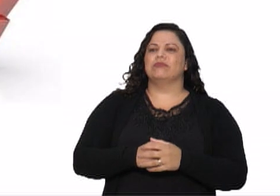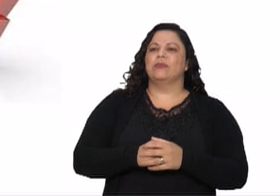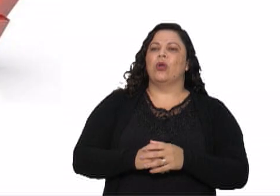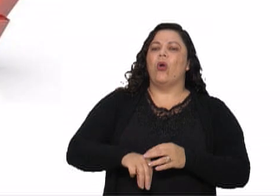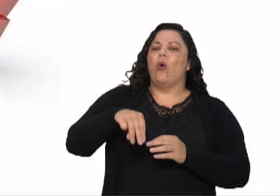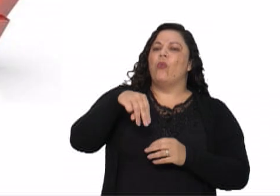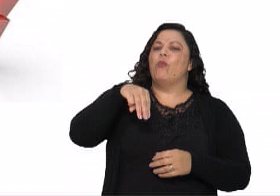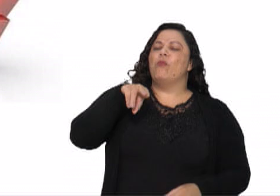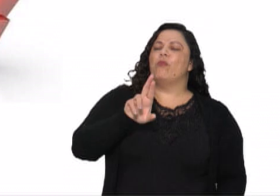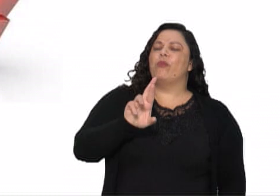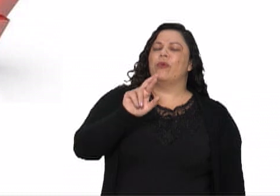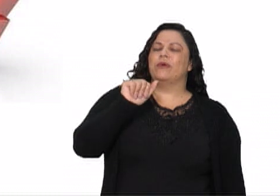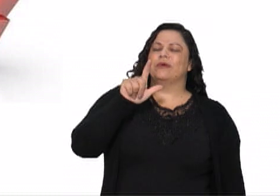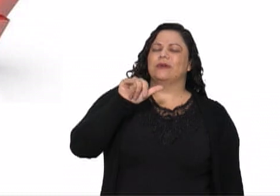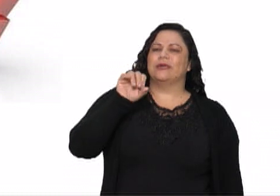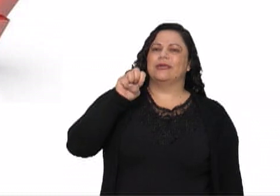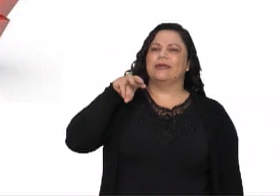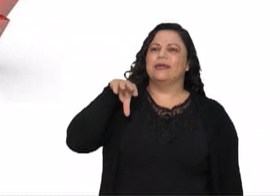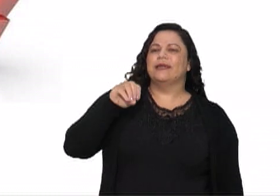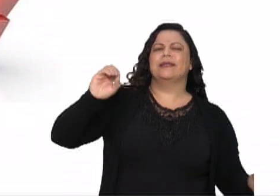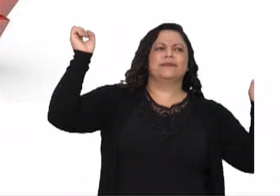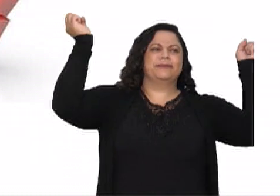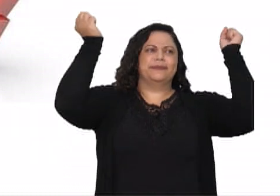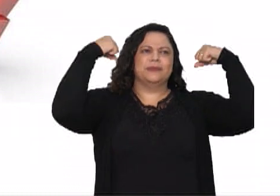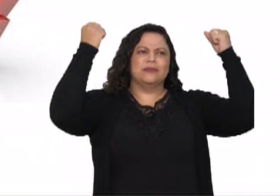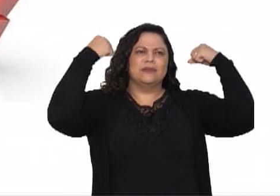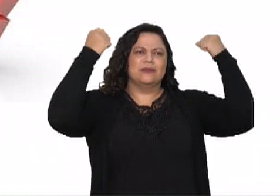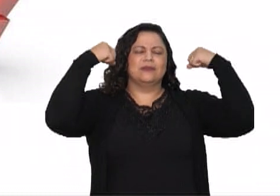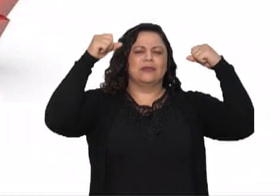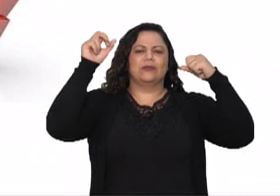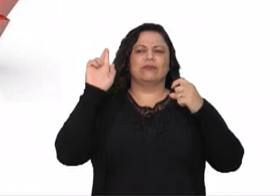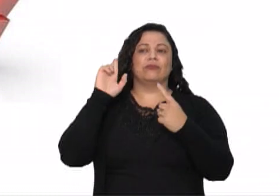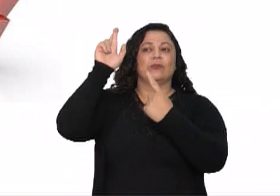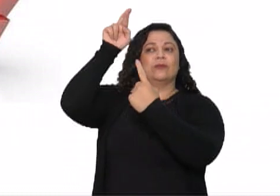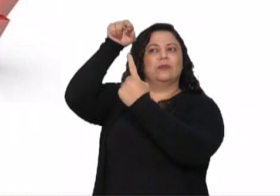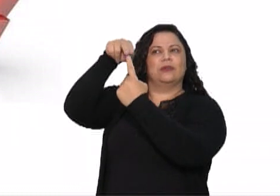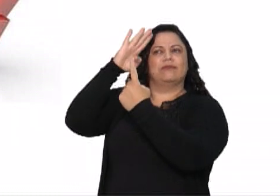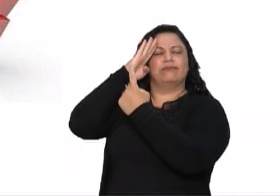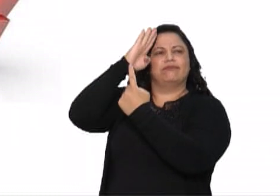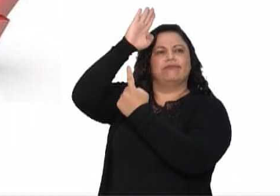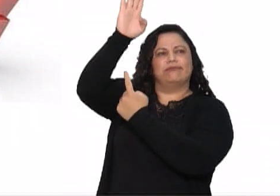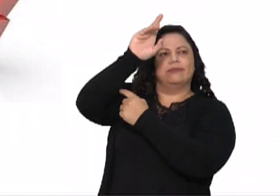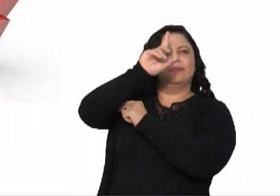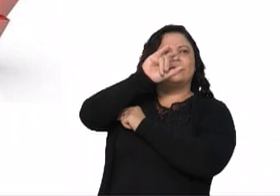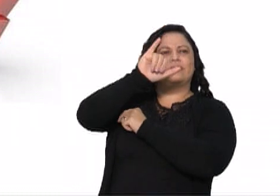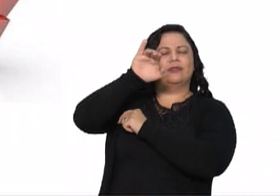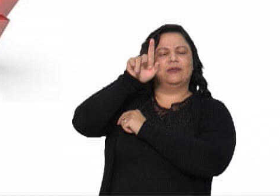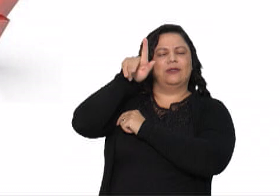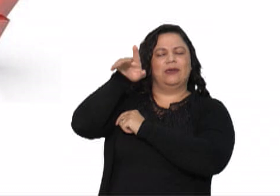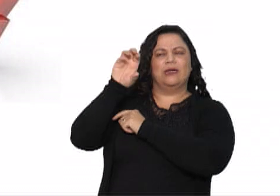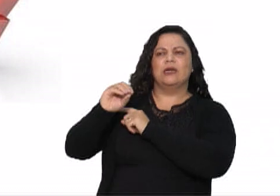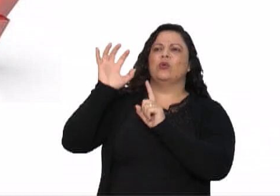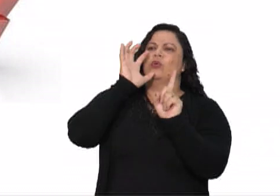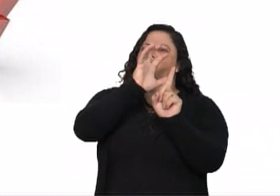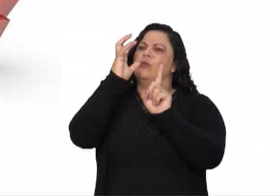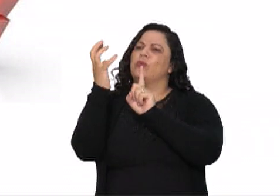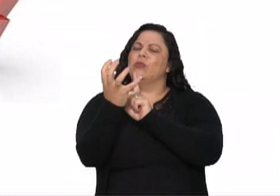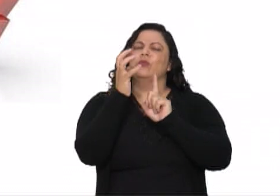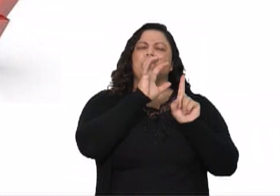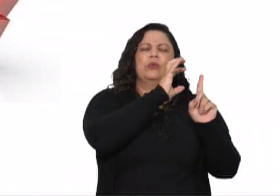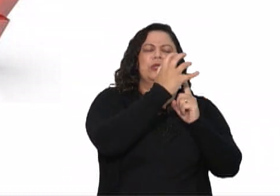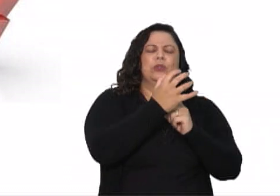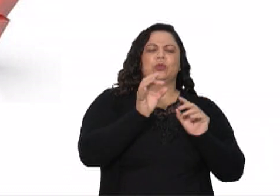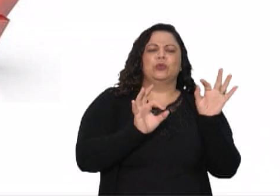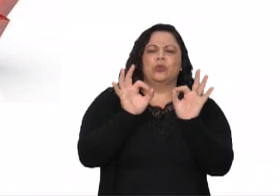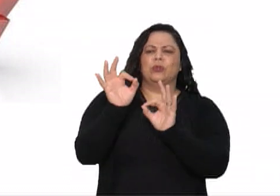mexicano, que teve como grande representante Diego Rivera, influenciou as obras de Cândido Portinari. Ambos